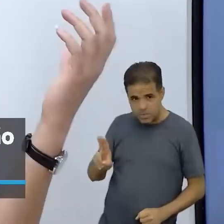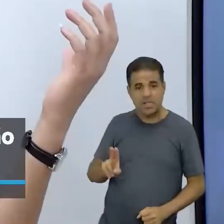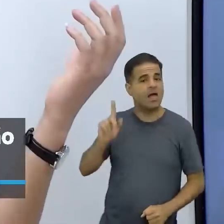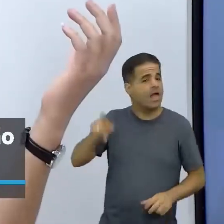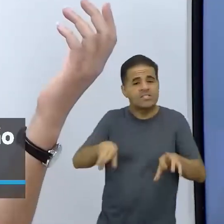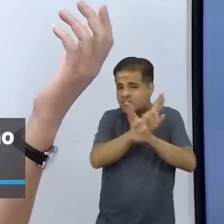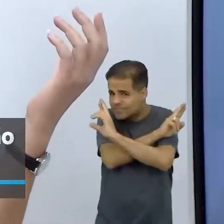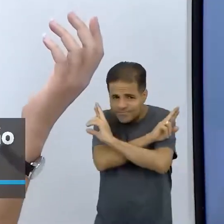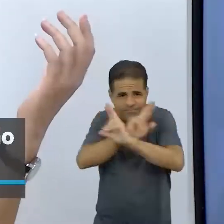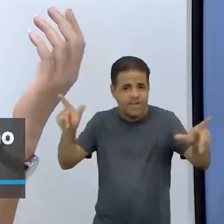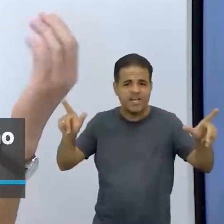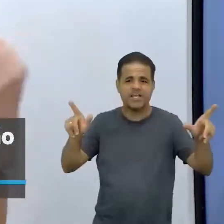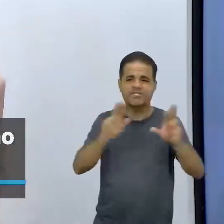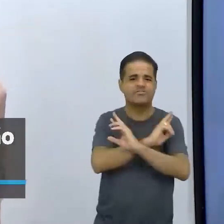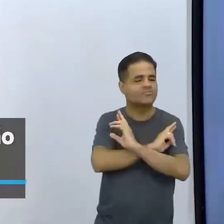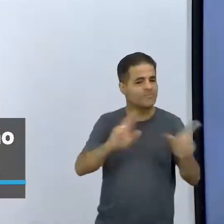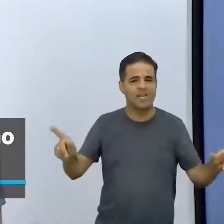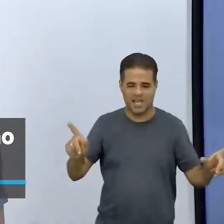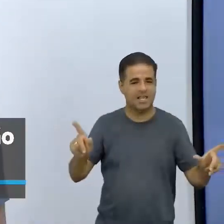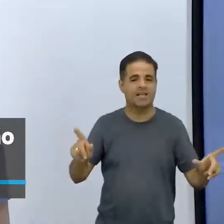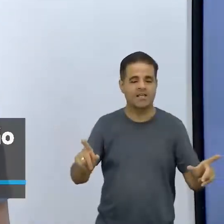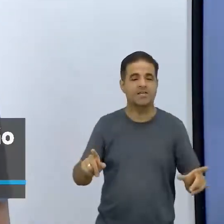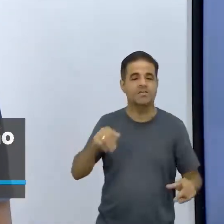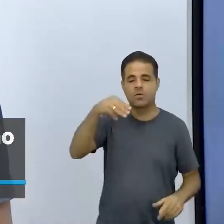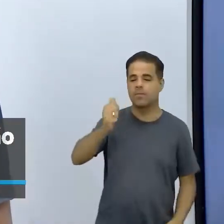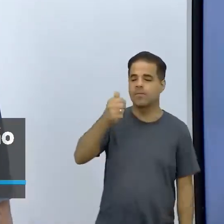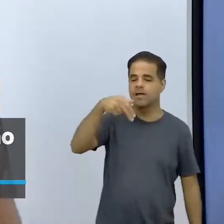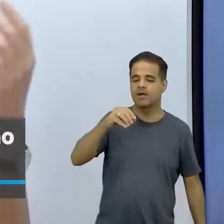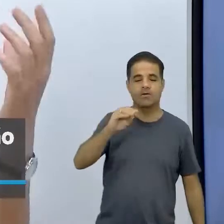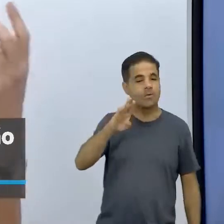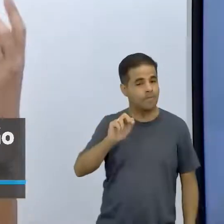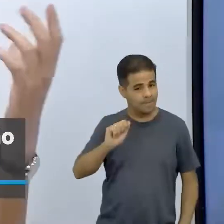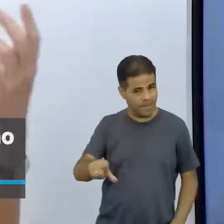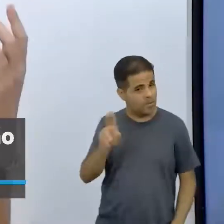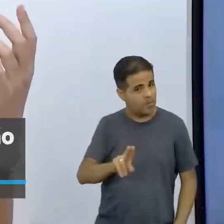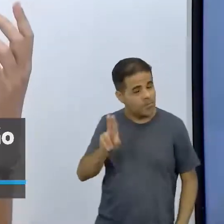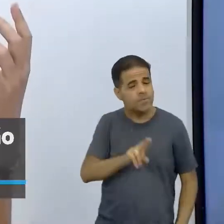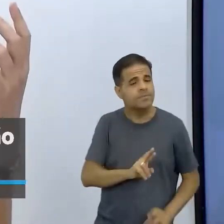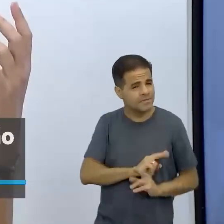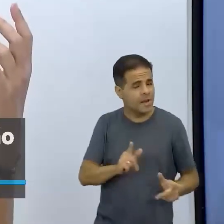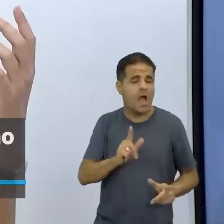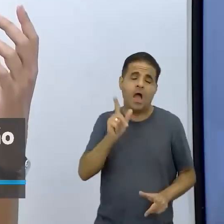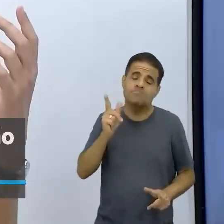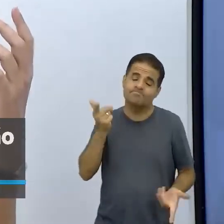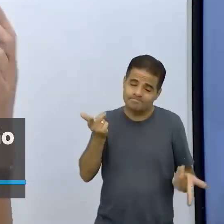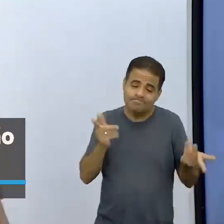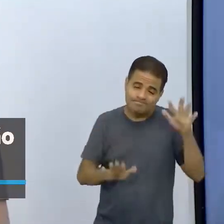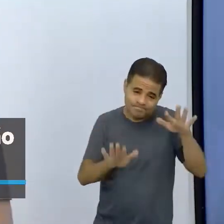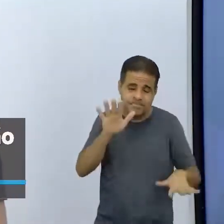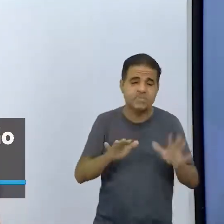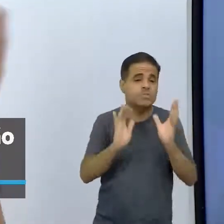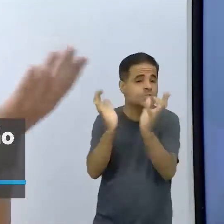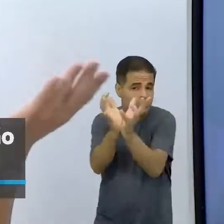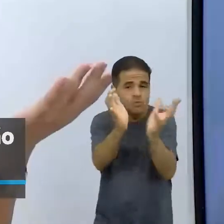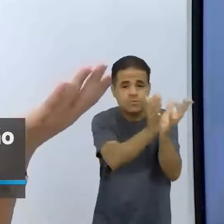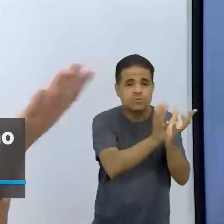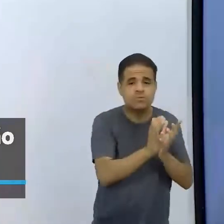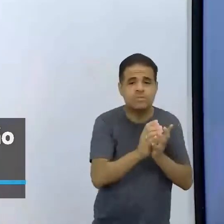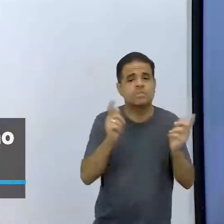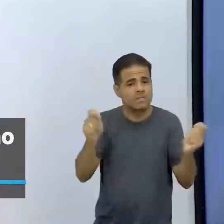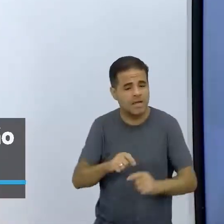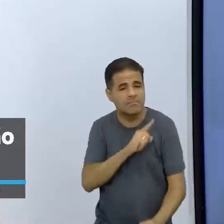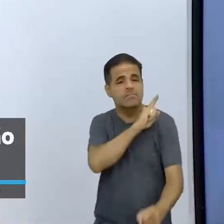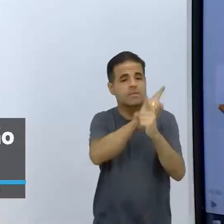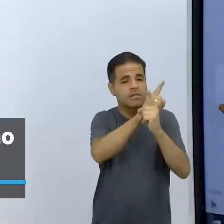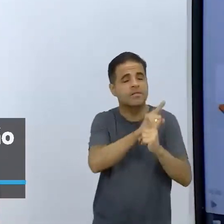é completamente diferente da que o Mano Brown utiliza. E provavelmente esses públicos podem se encontrar,